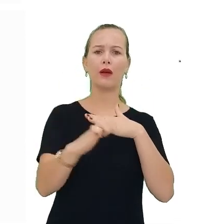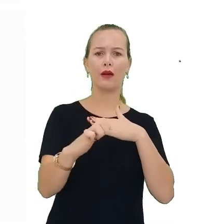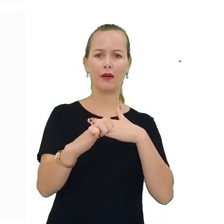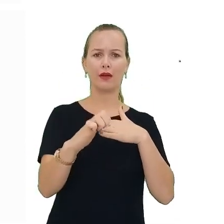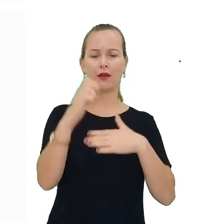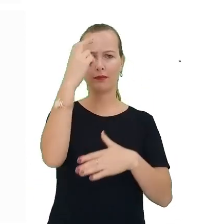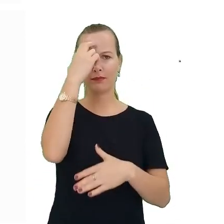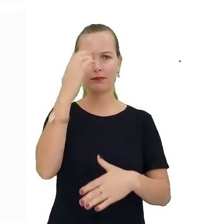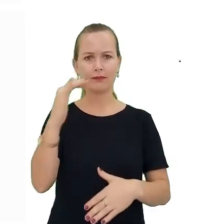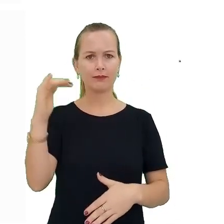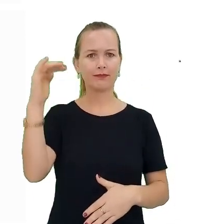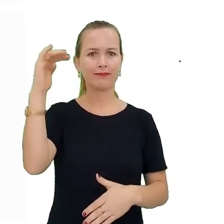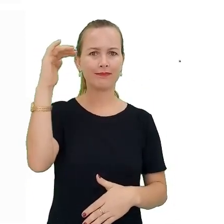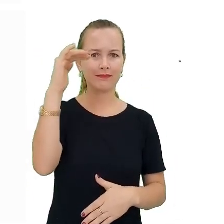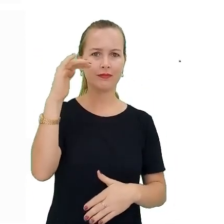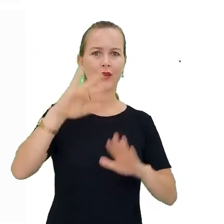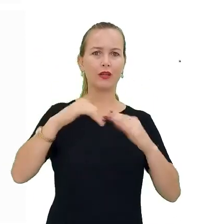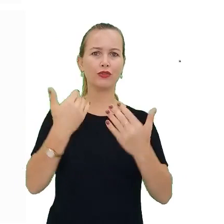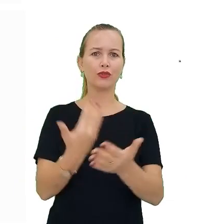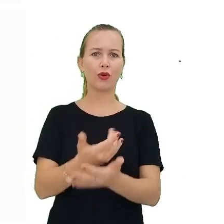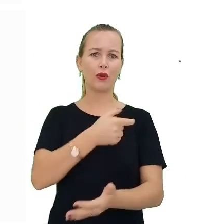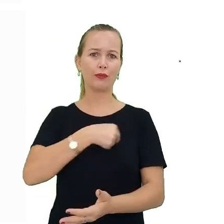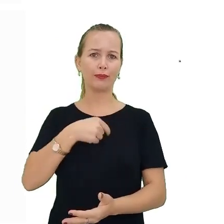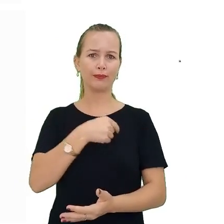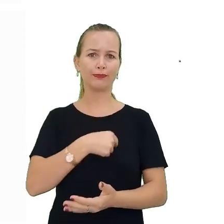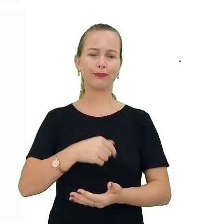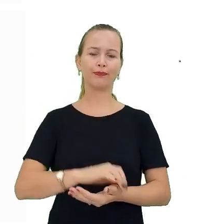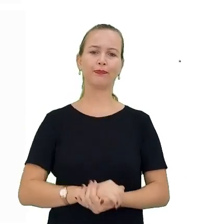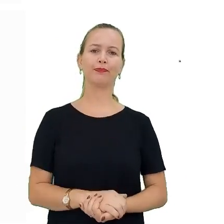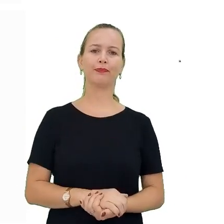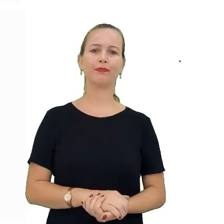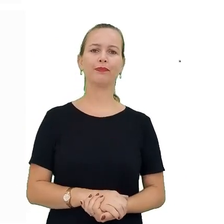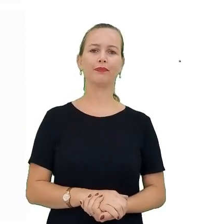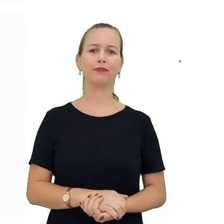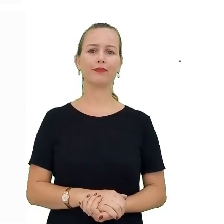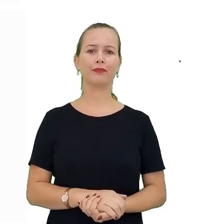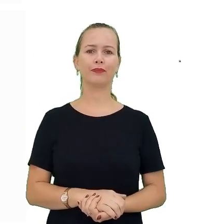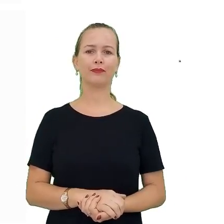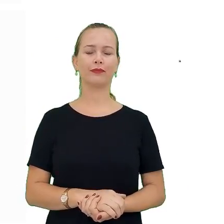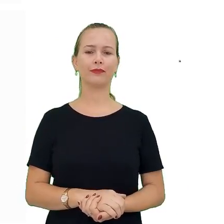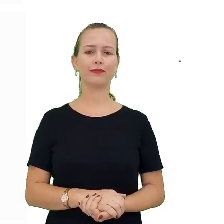altas habilidades de superdotação das escolas da rede estadual.